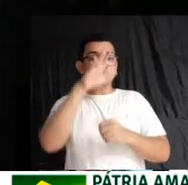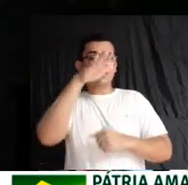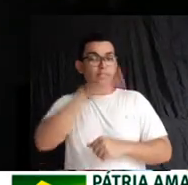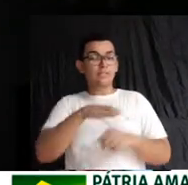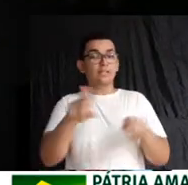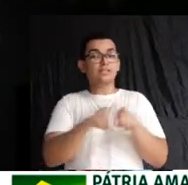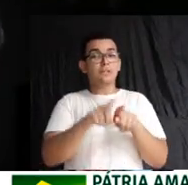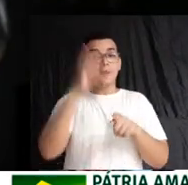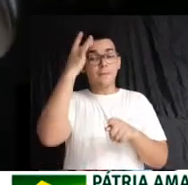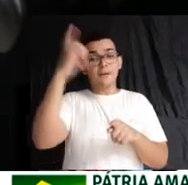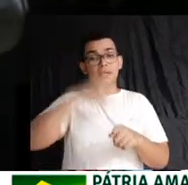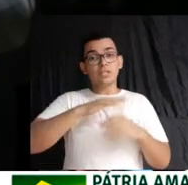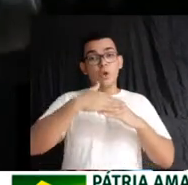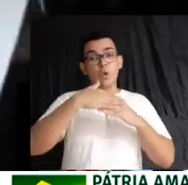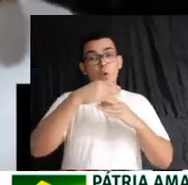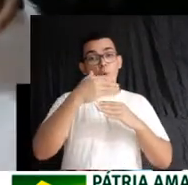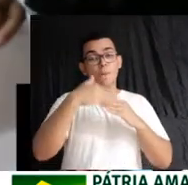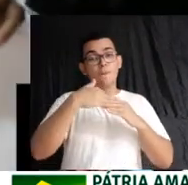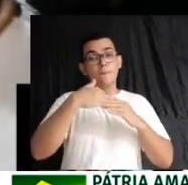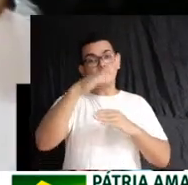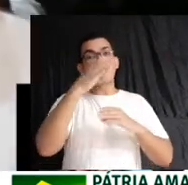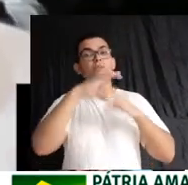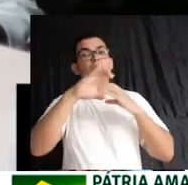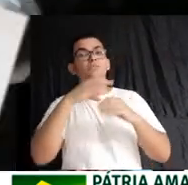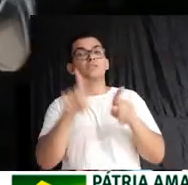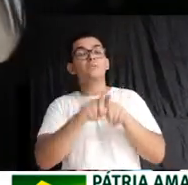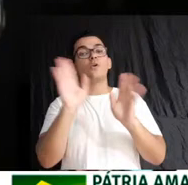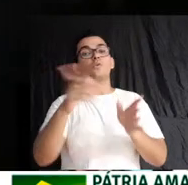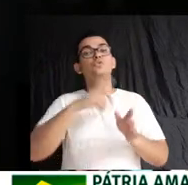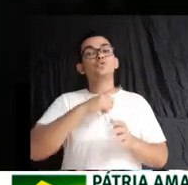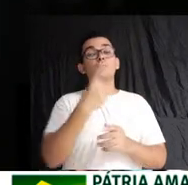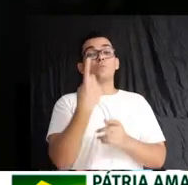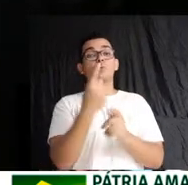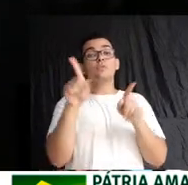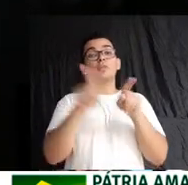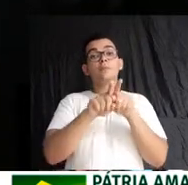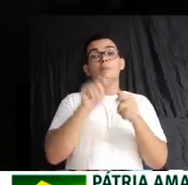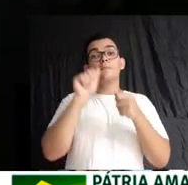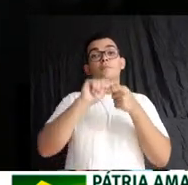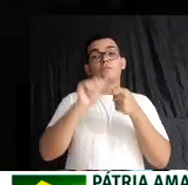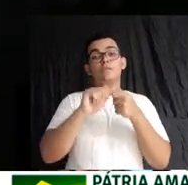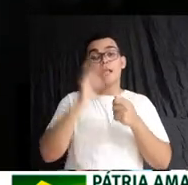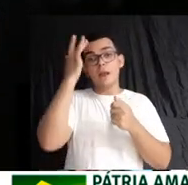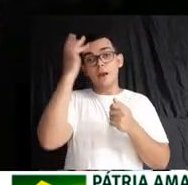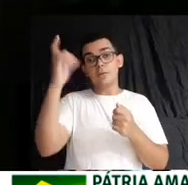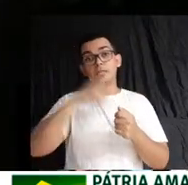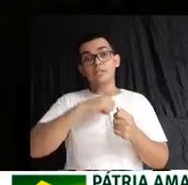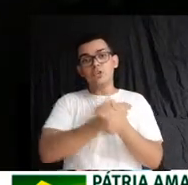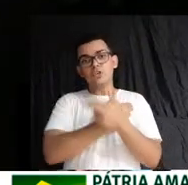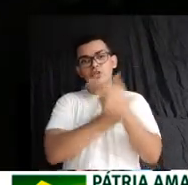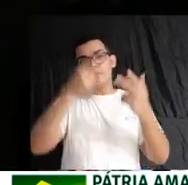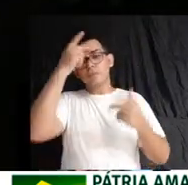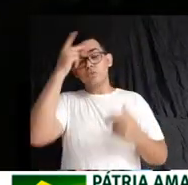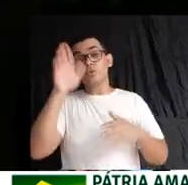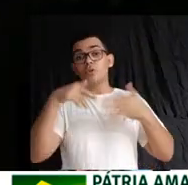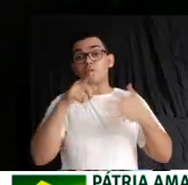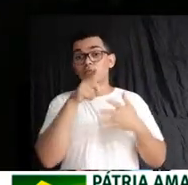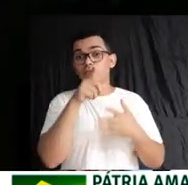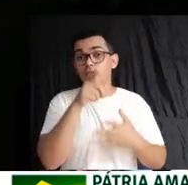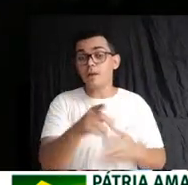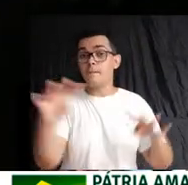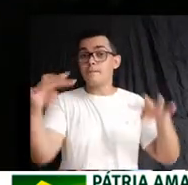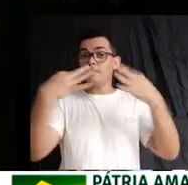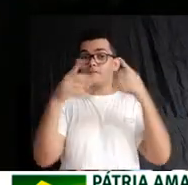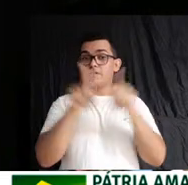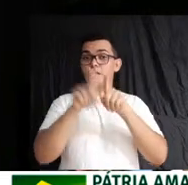também tem mais cantores. Hoje ainda tem mais um, tá? Para se apresentar. E amanhã tem muito mais. Então, já fica ligado, já vai